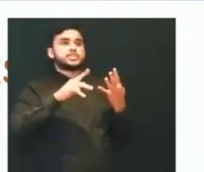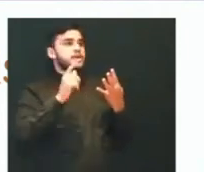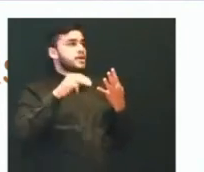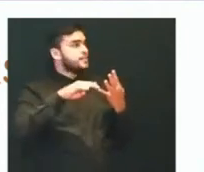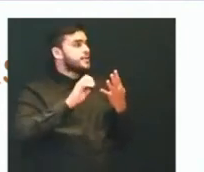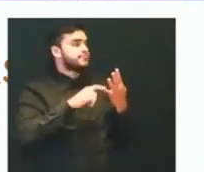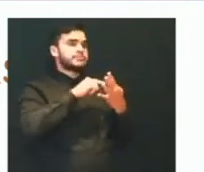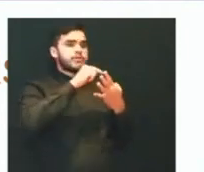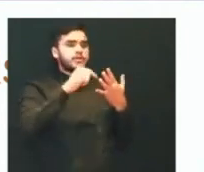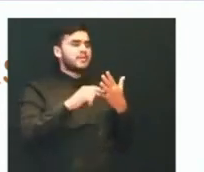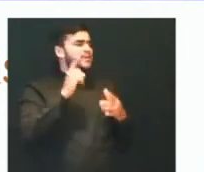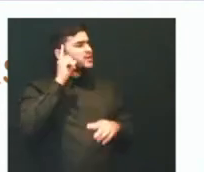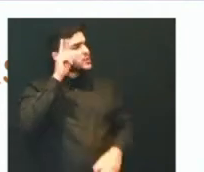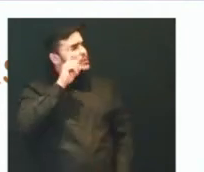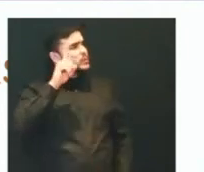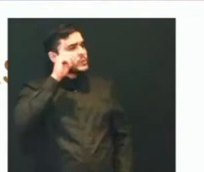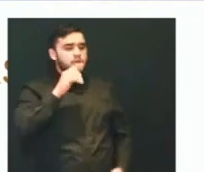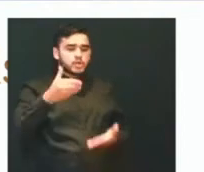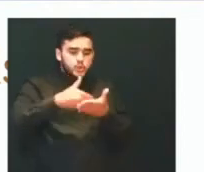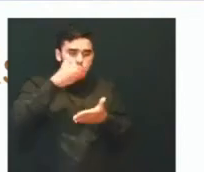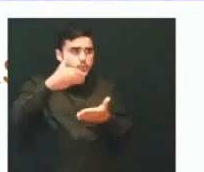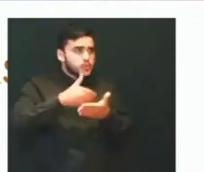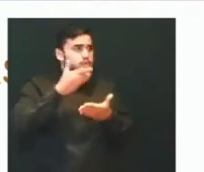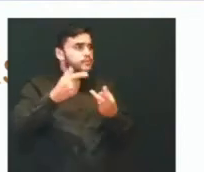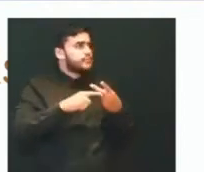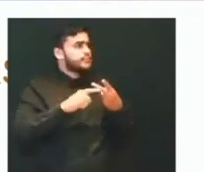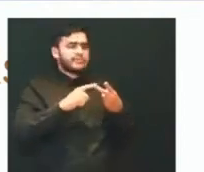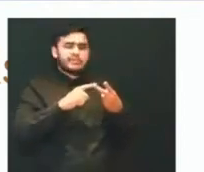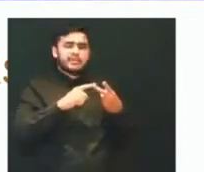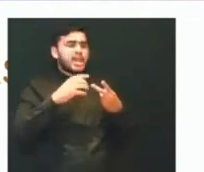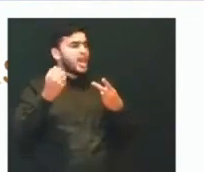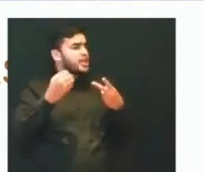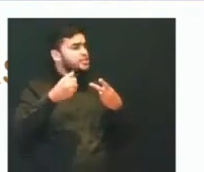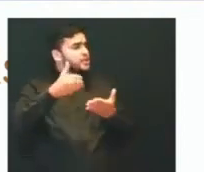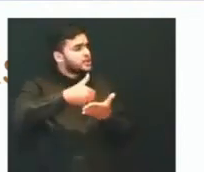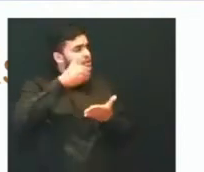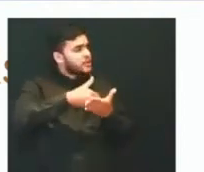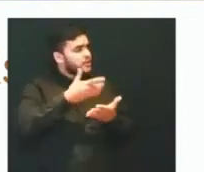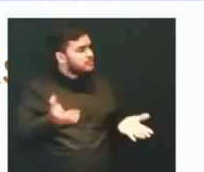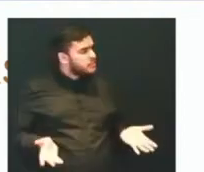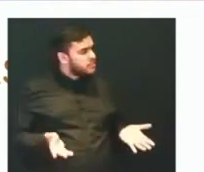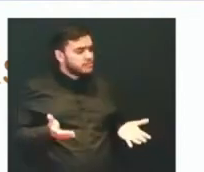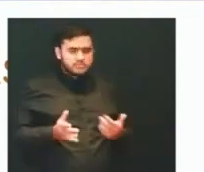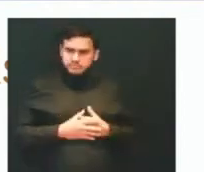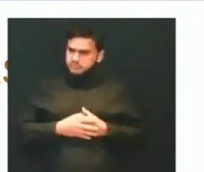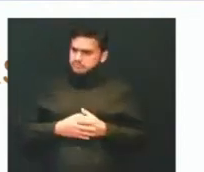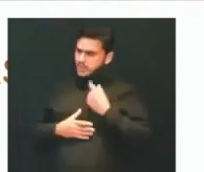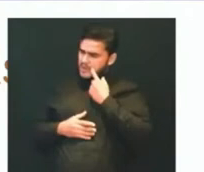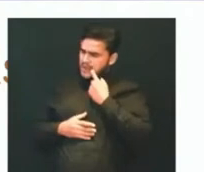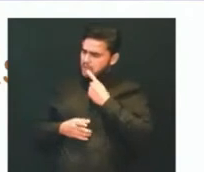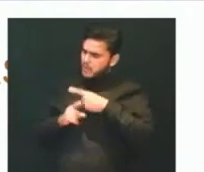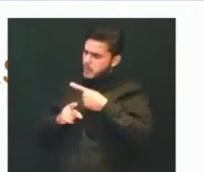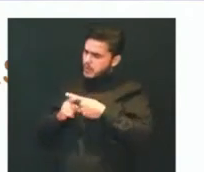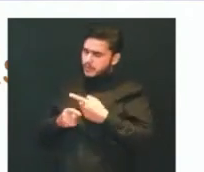mas todo dia eu só como sopa e só como mingau. Mas por que o senhor só come sopa e mingau? Porque é o que a minha